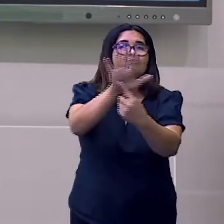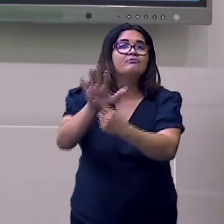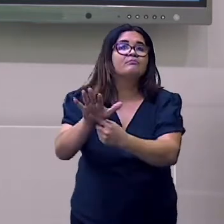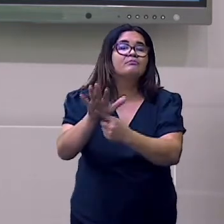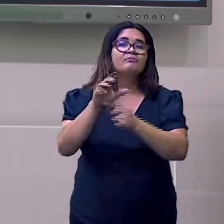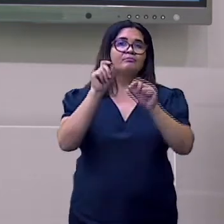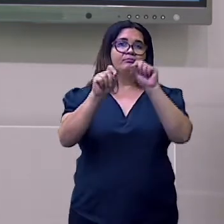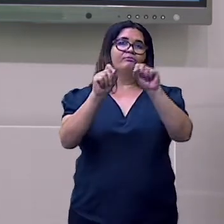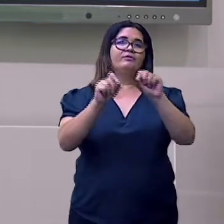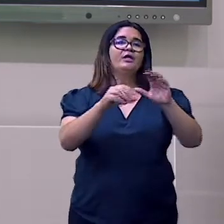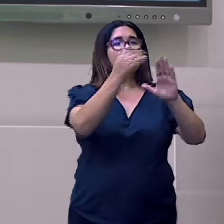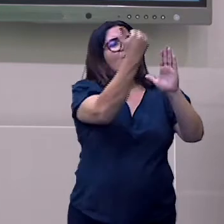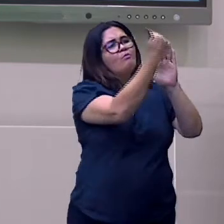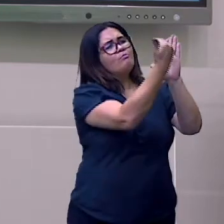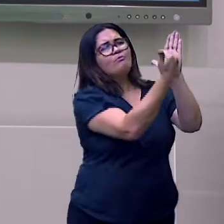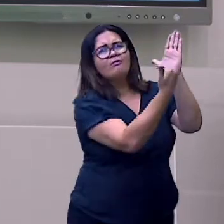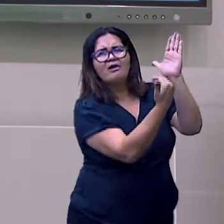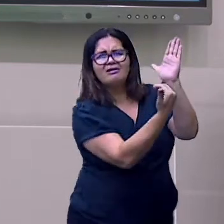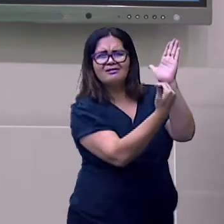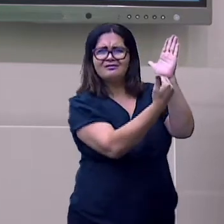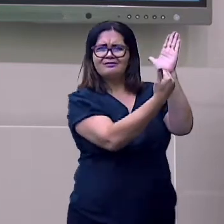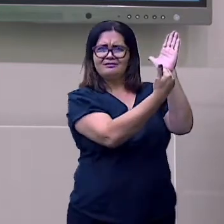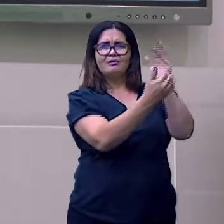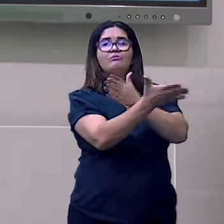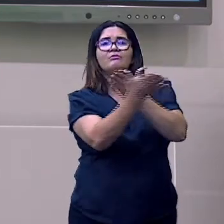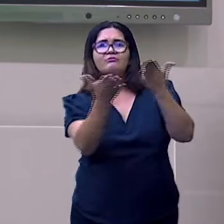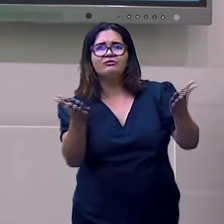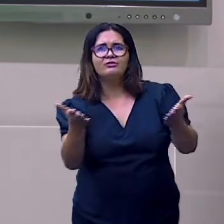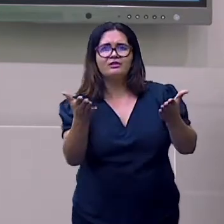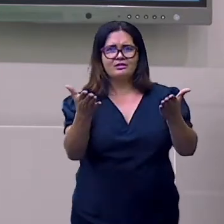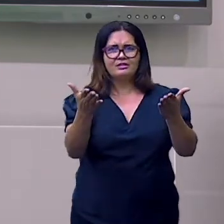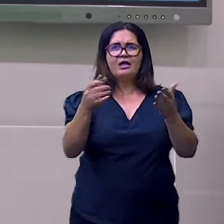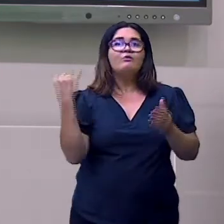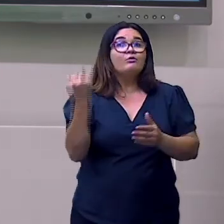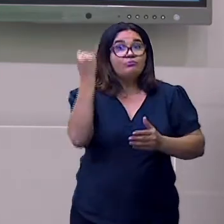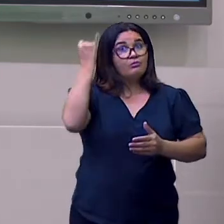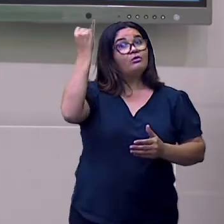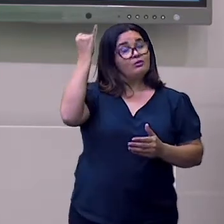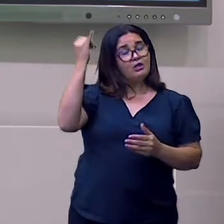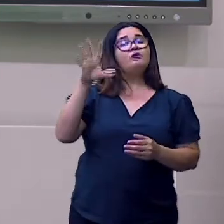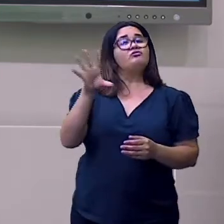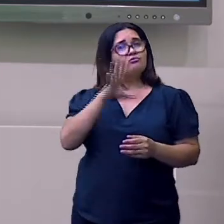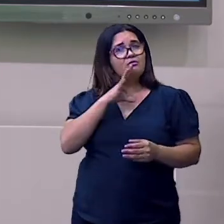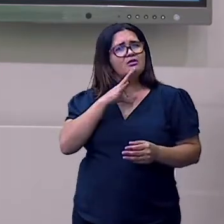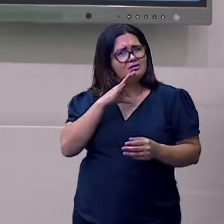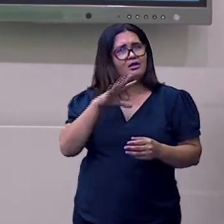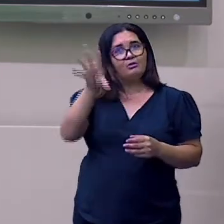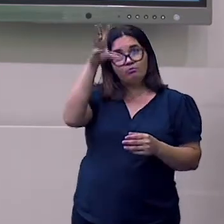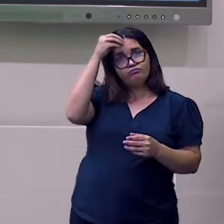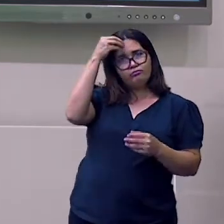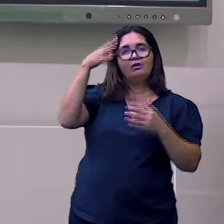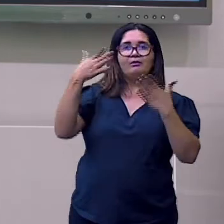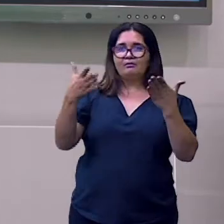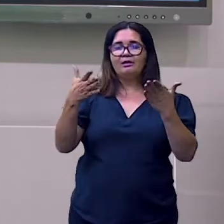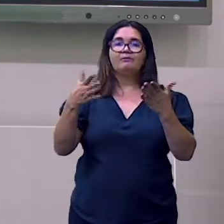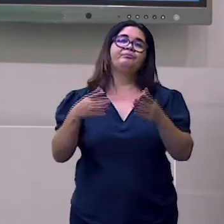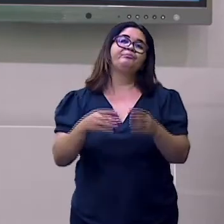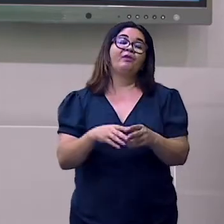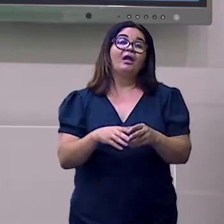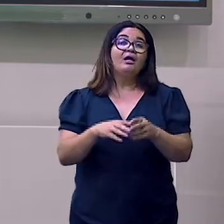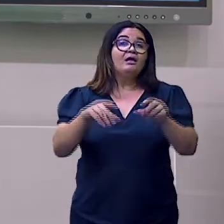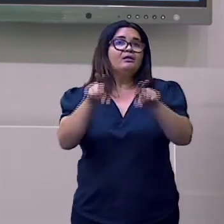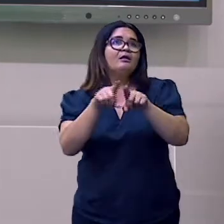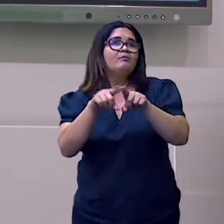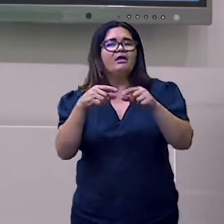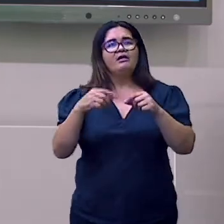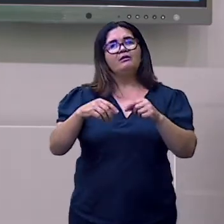que eu acho muito importante falar, porque às vezes não temos conhecimento, por não serem